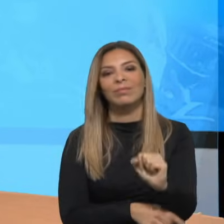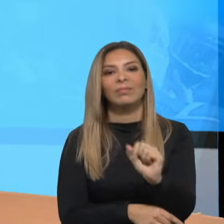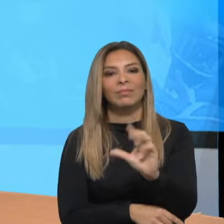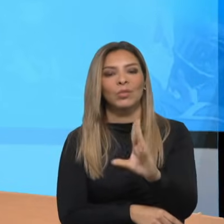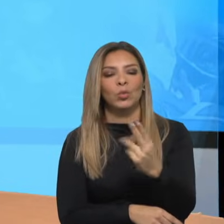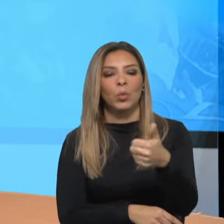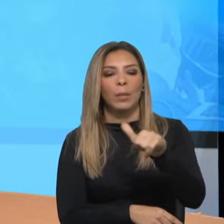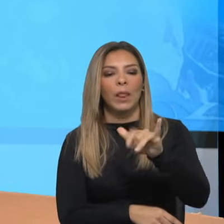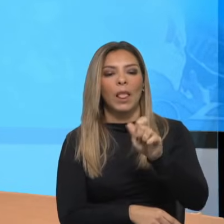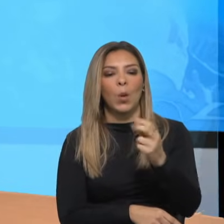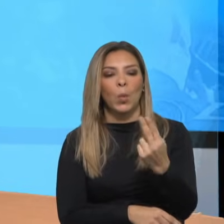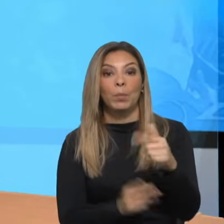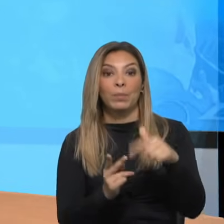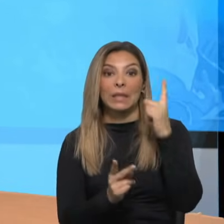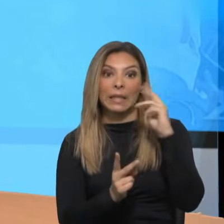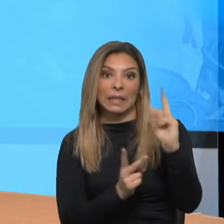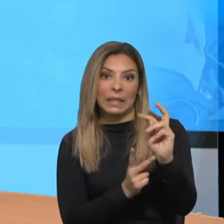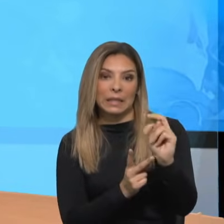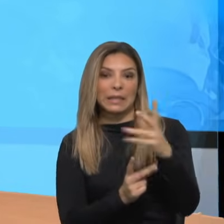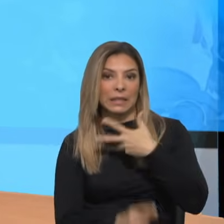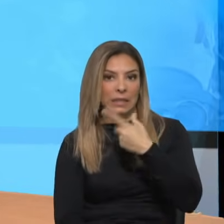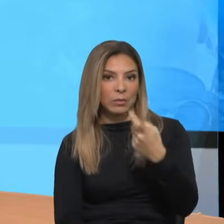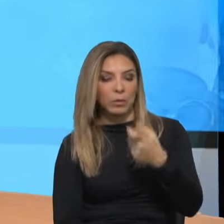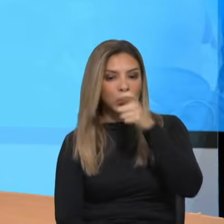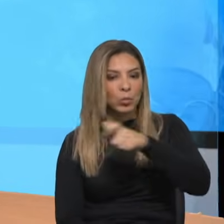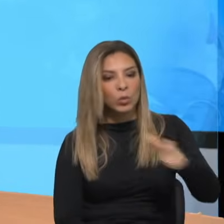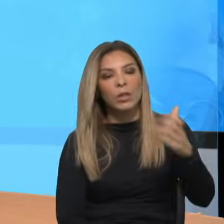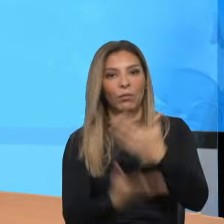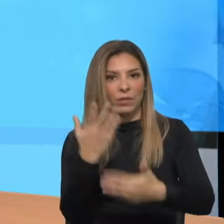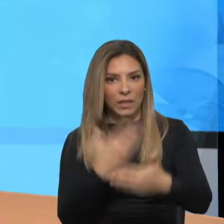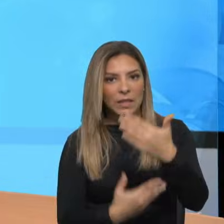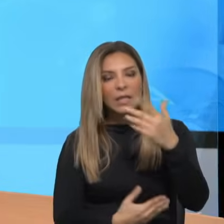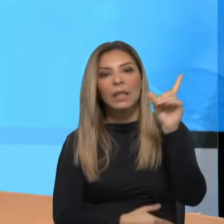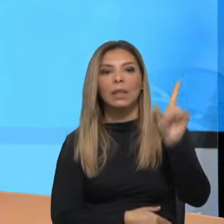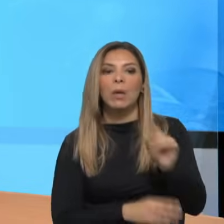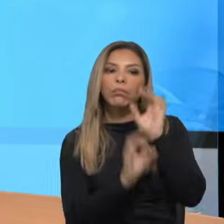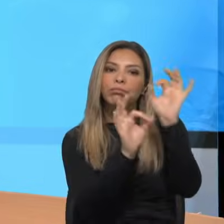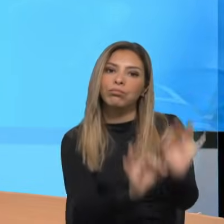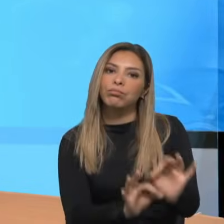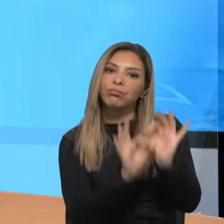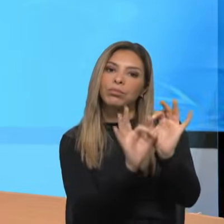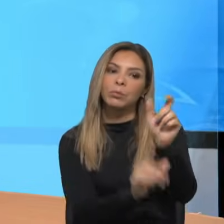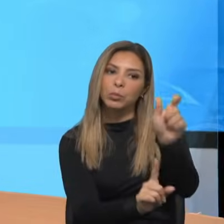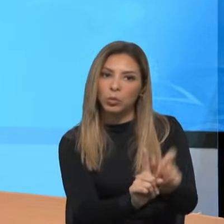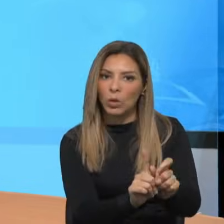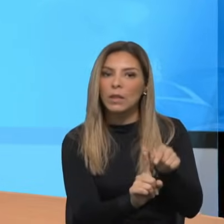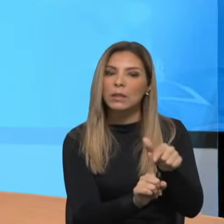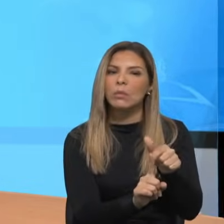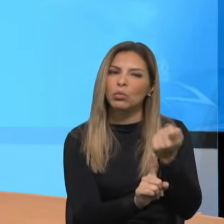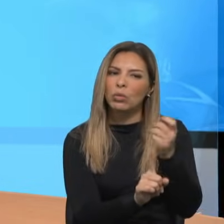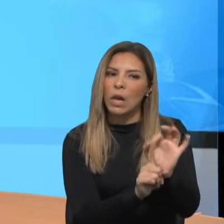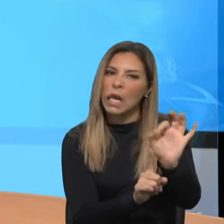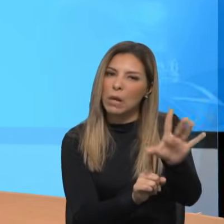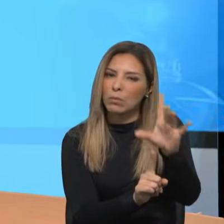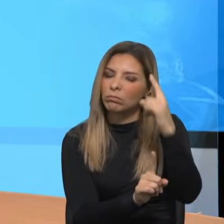de Fátima, dia 13 de dezembro. Jubileu das pessoas com deficiência e dos seus cuidadores, que também tem um título muito sugestivo, não é?